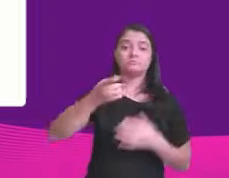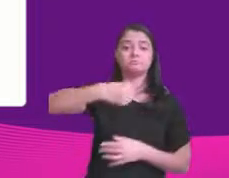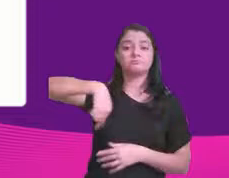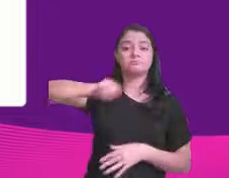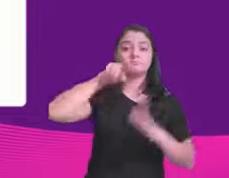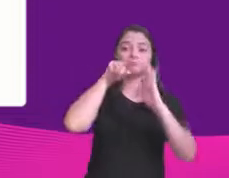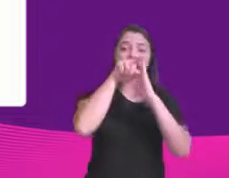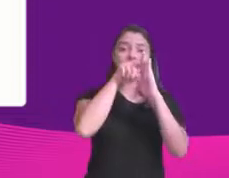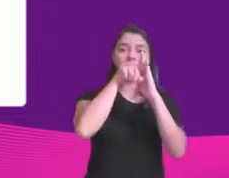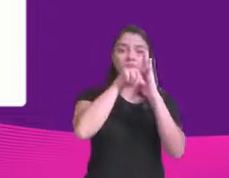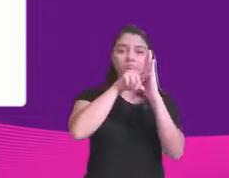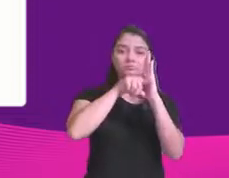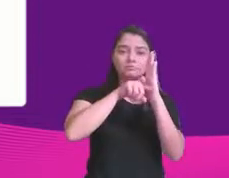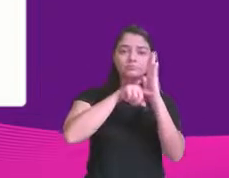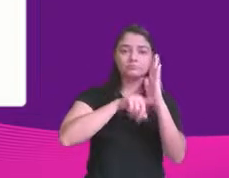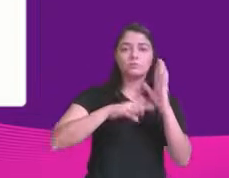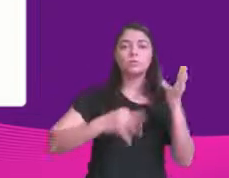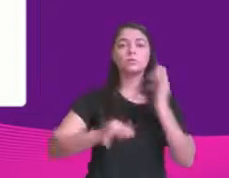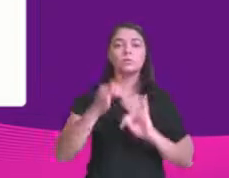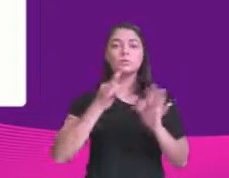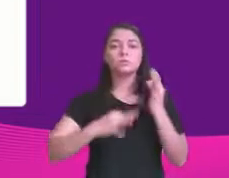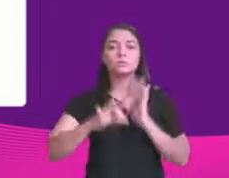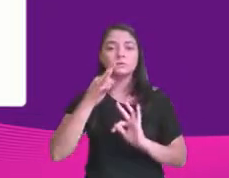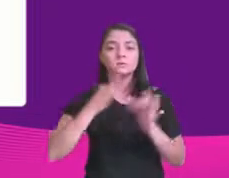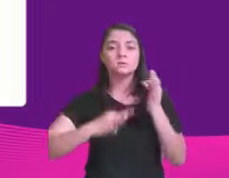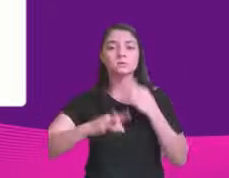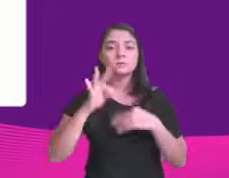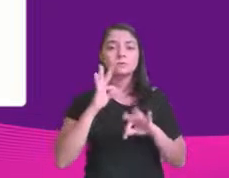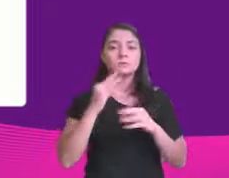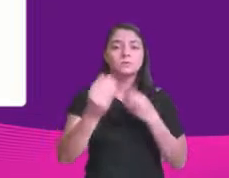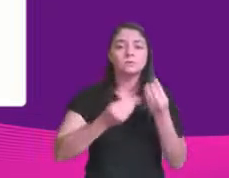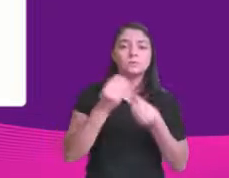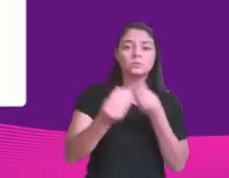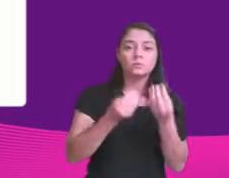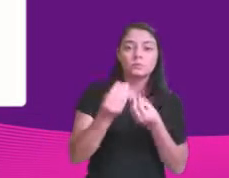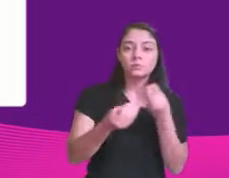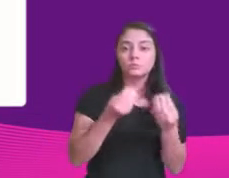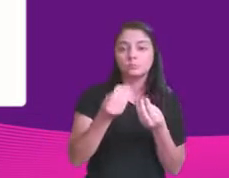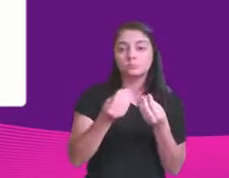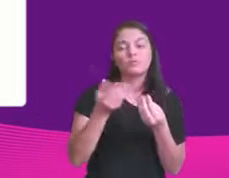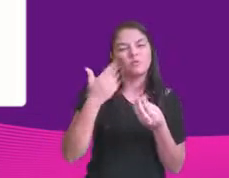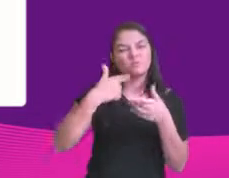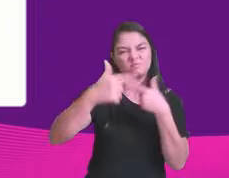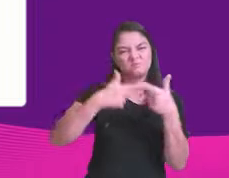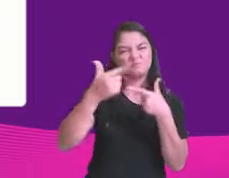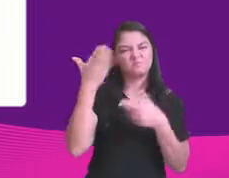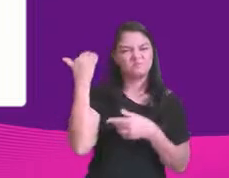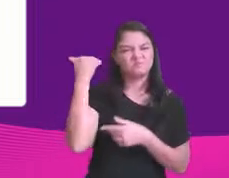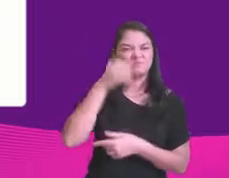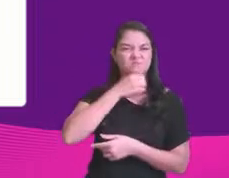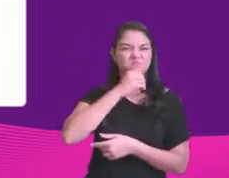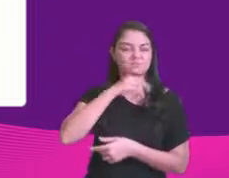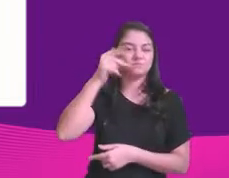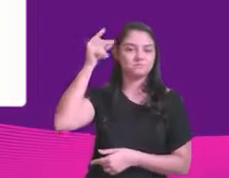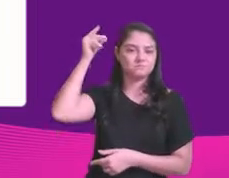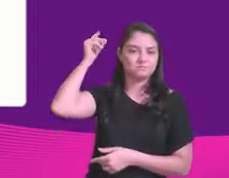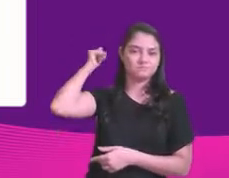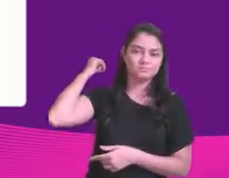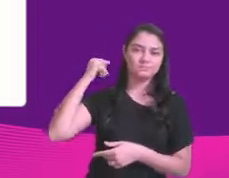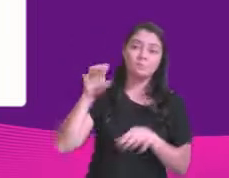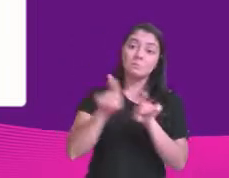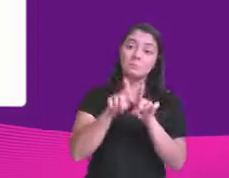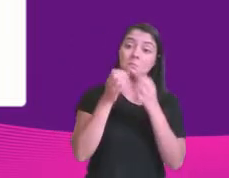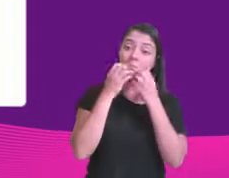avaliação de tratamento de pseudomixoma, esse foi um trabalho um pouquinho mais antigo, mas bastante interessante, que é talvez a